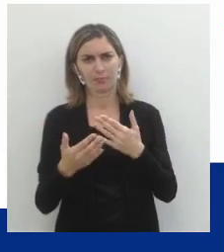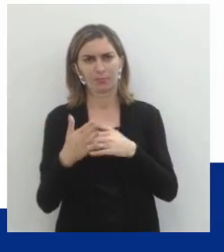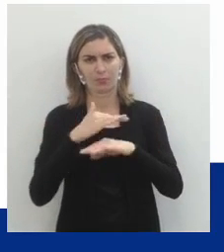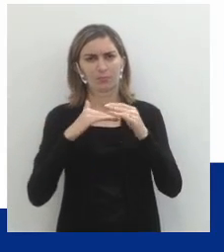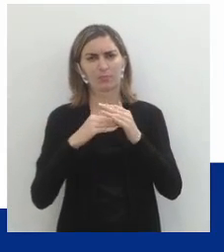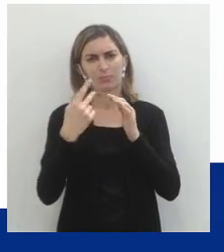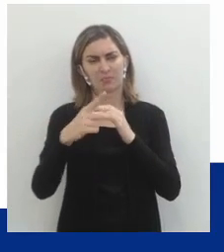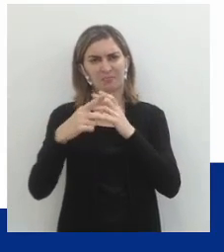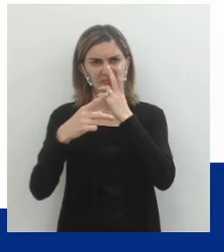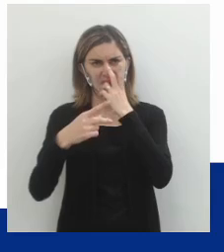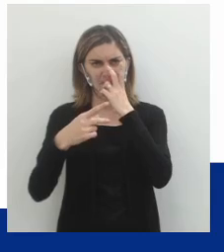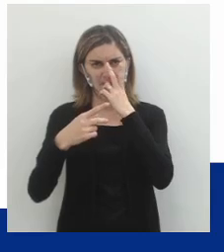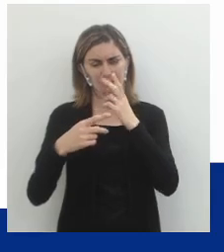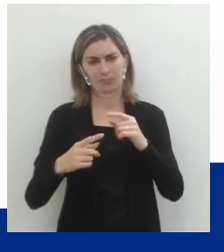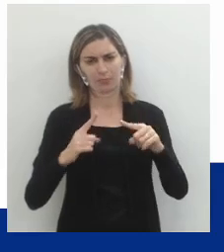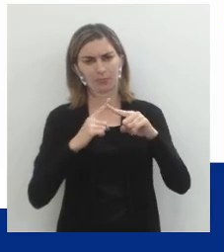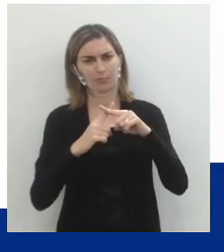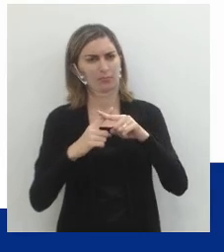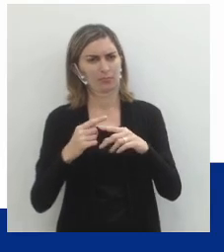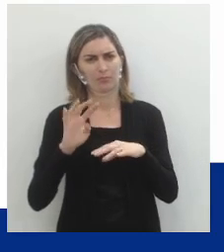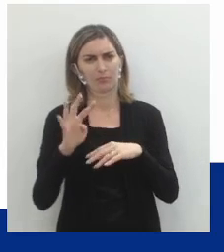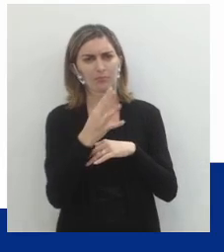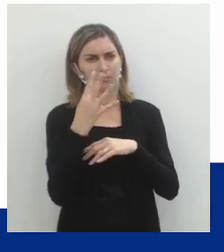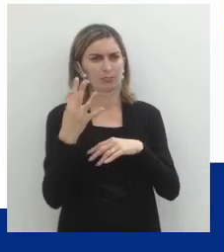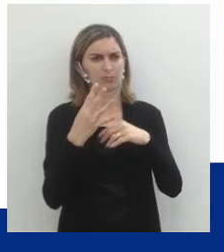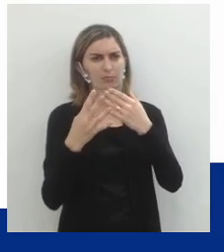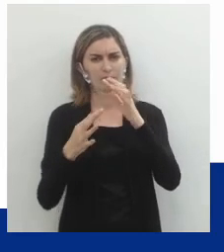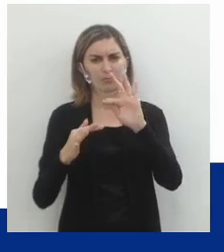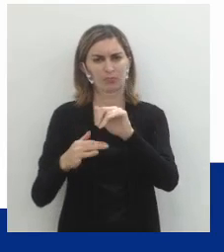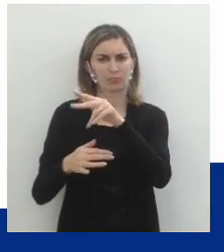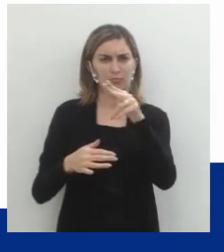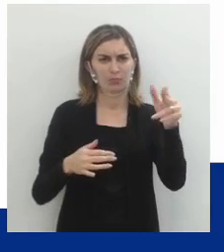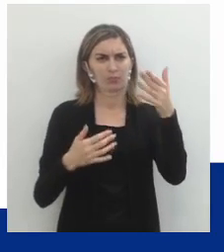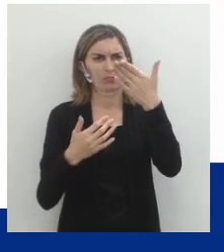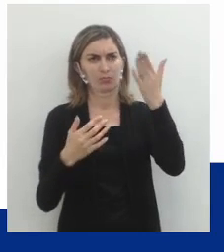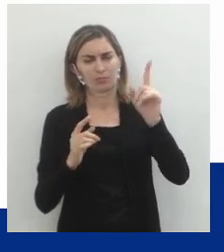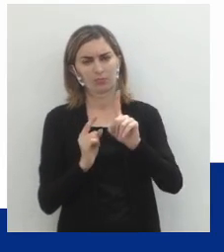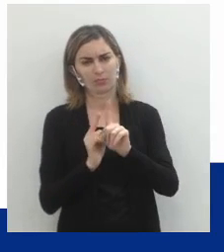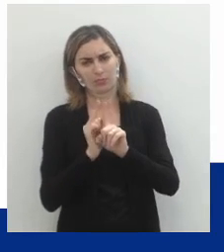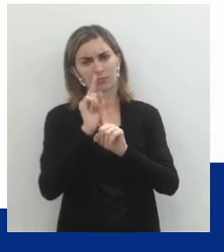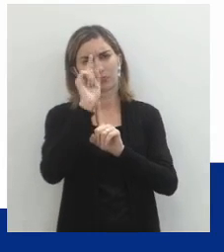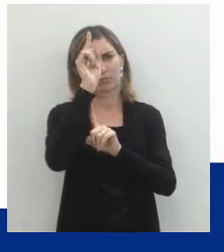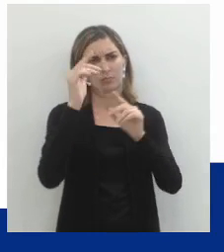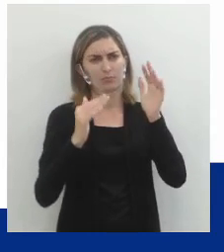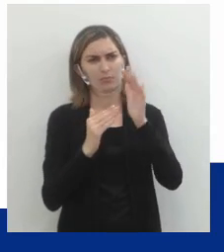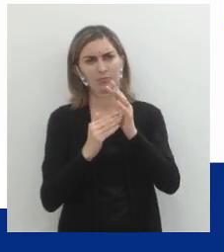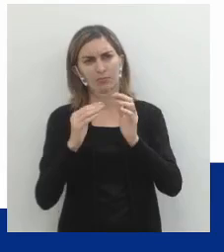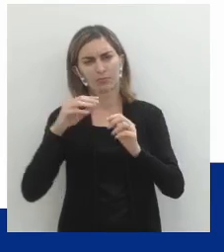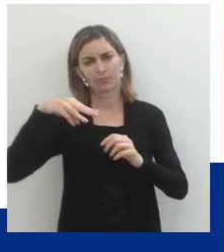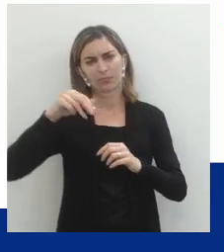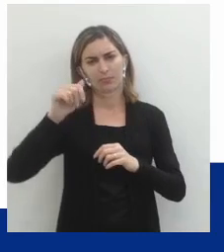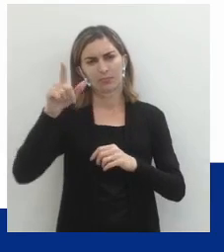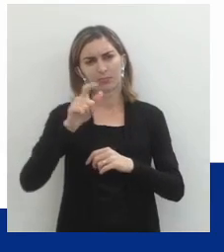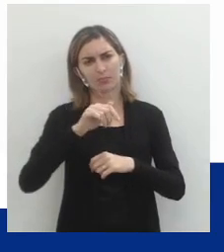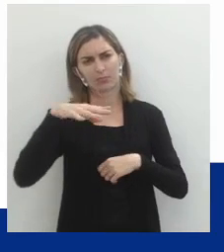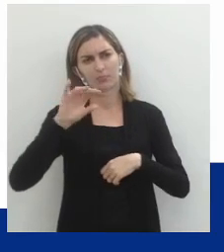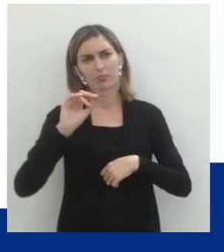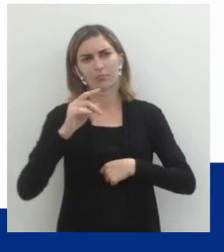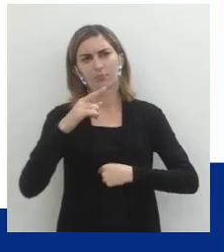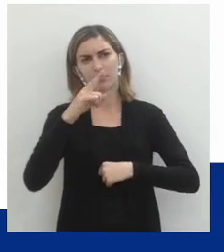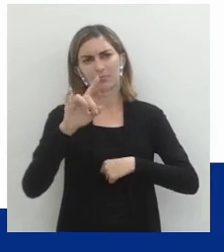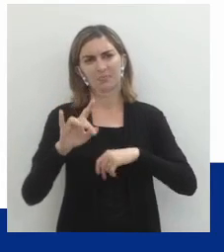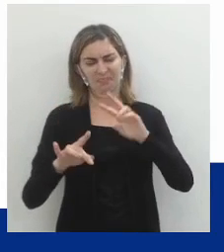tudo que tem seno de x e multiplica por 4. Logo, a função ela iria crescer até um ponto máximo aqui, ó, que iria lá